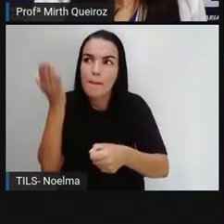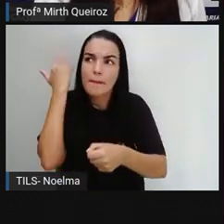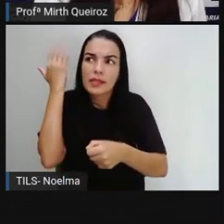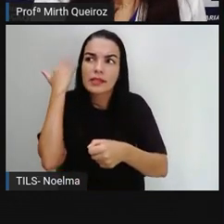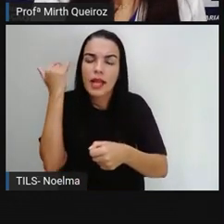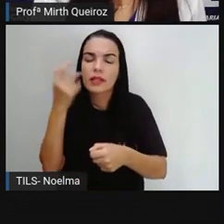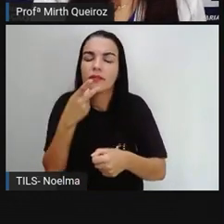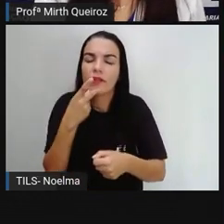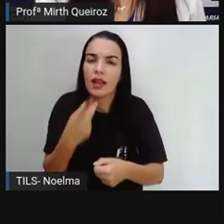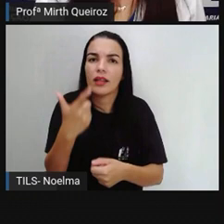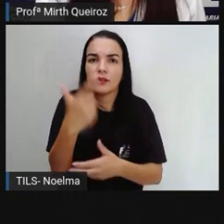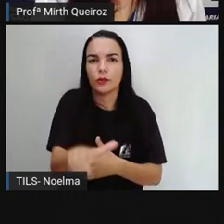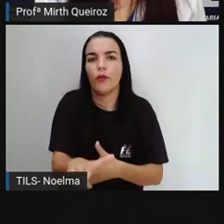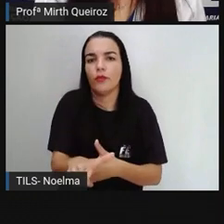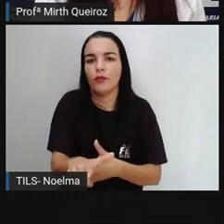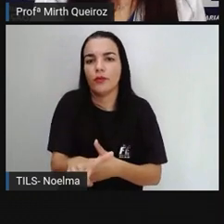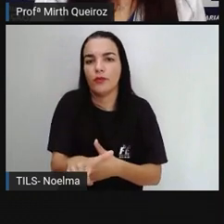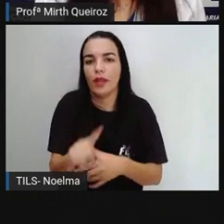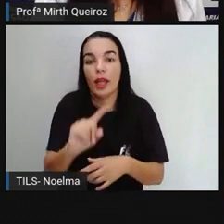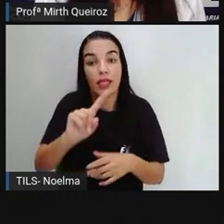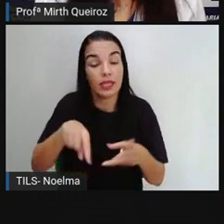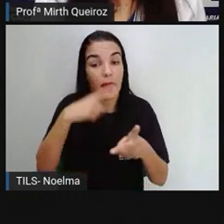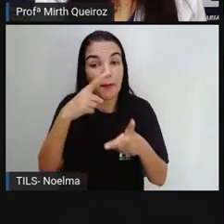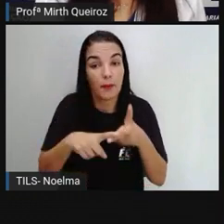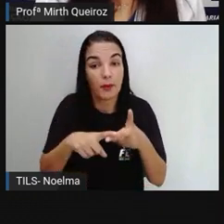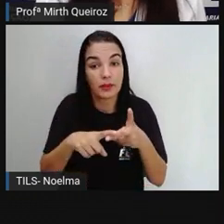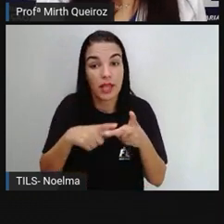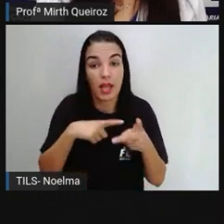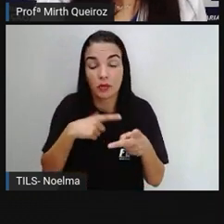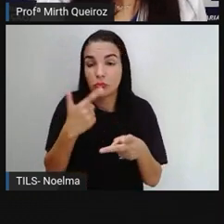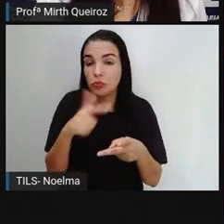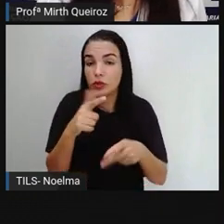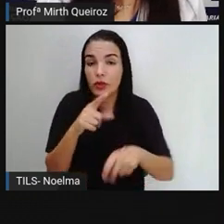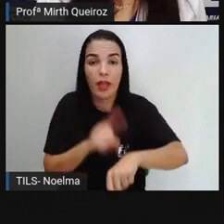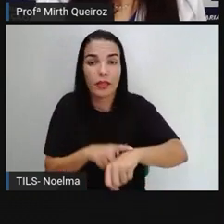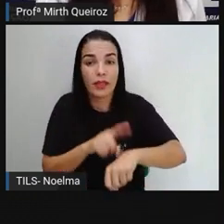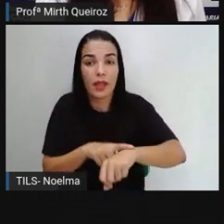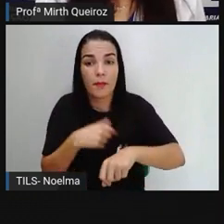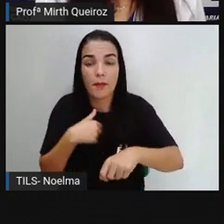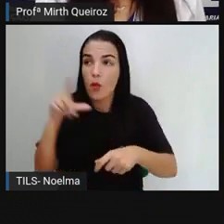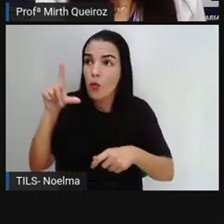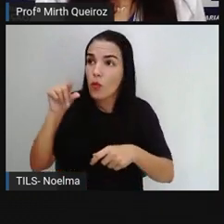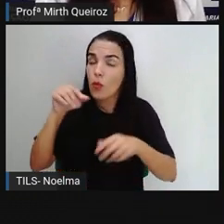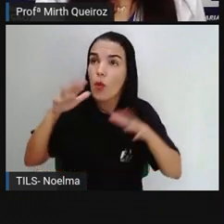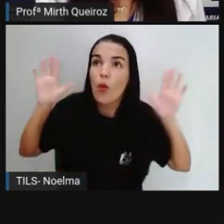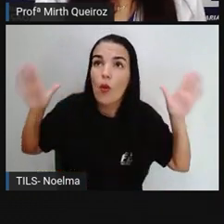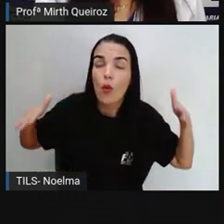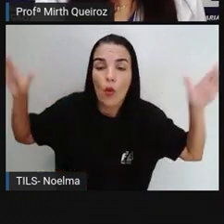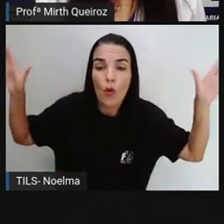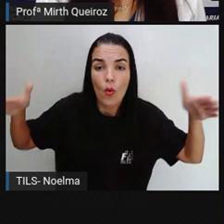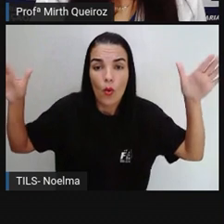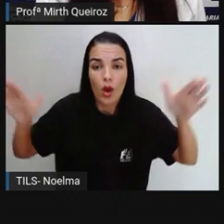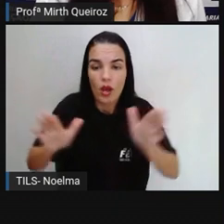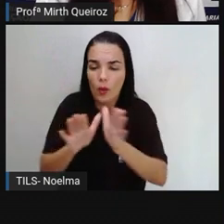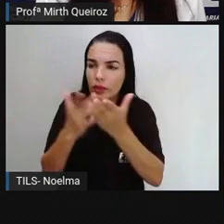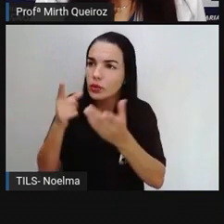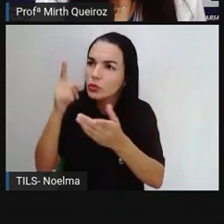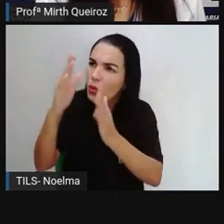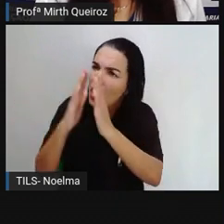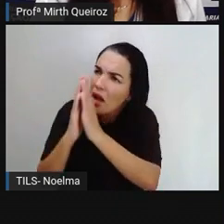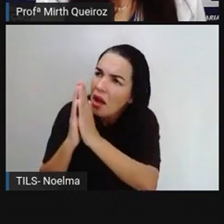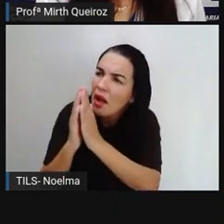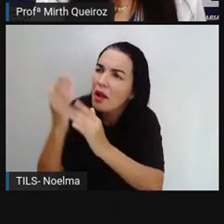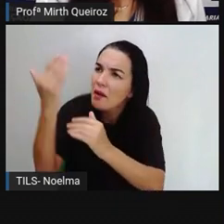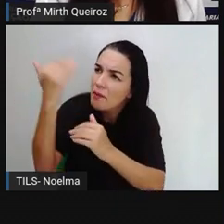passado lamentar. E depois, mal tive tempo de meu voo começar, quando tu